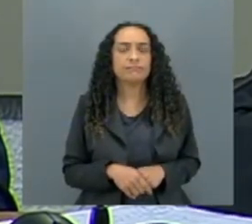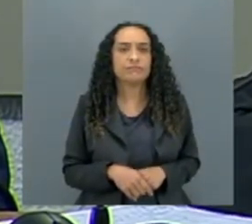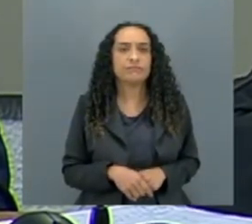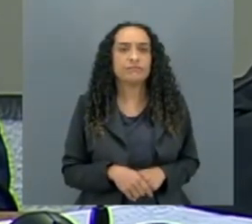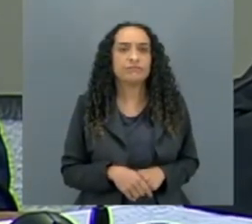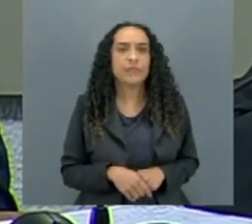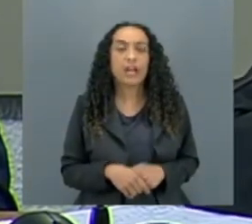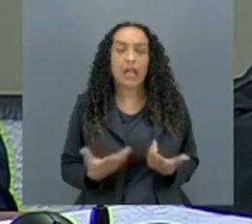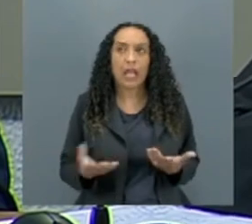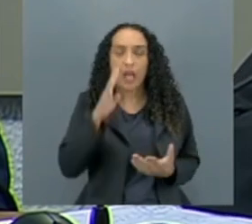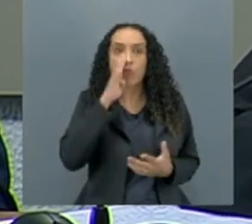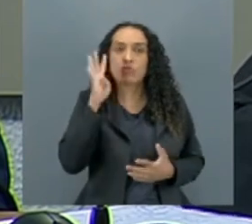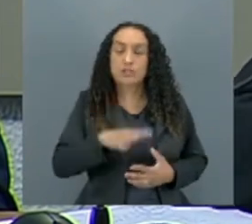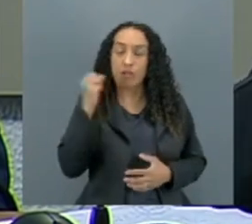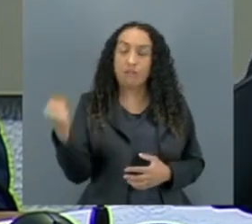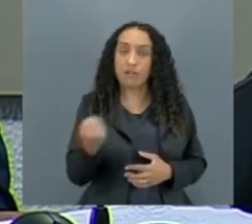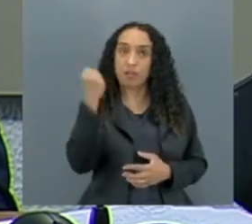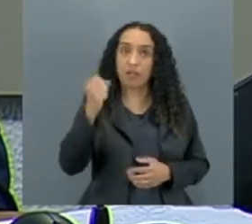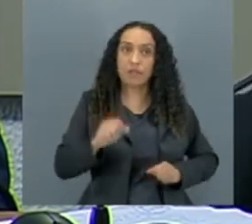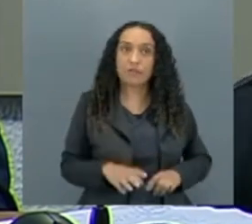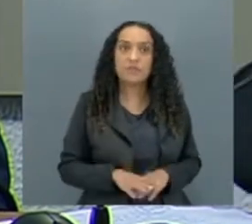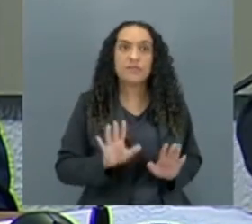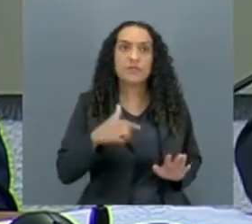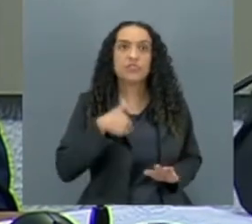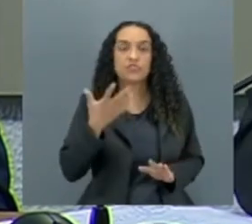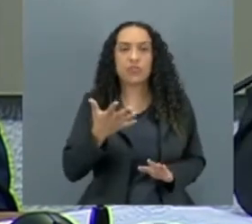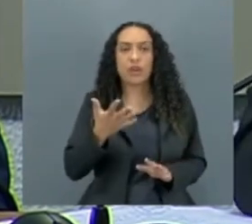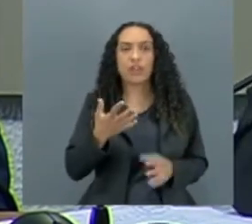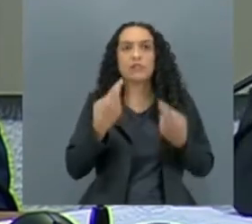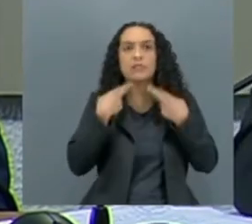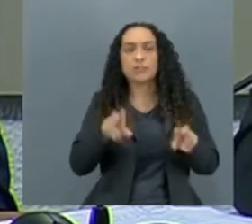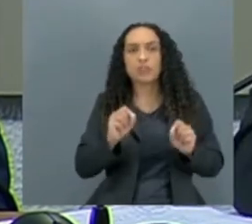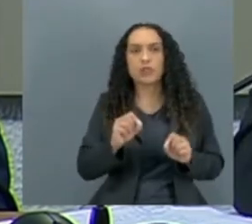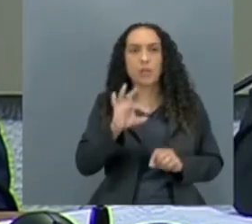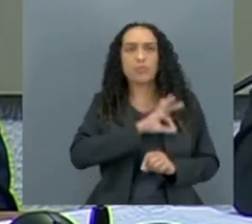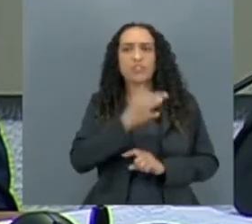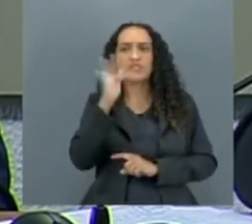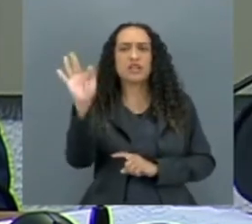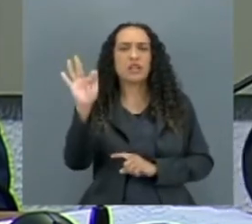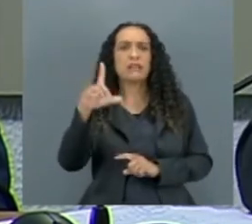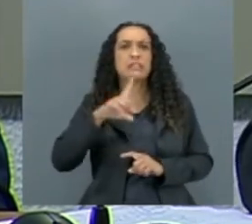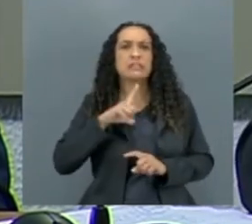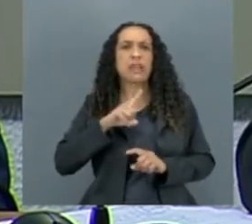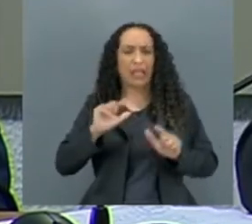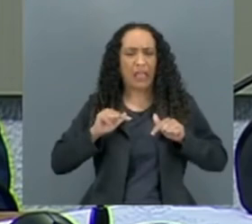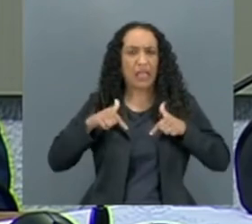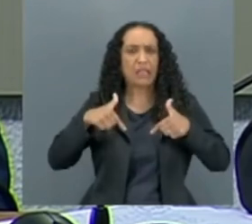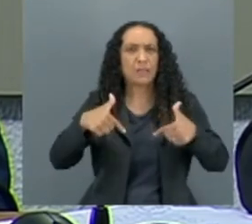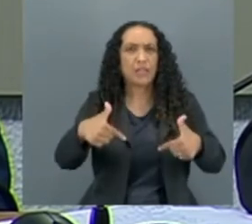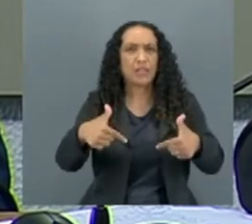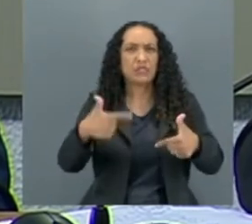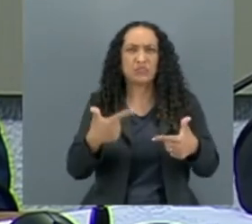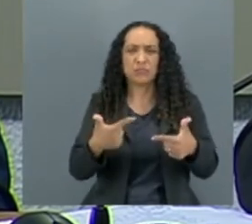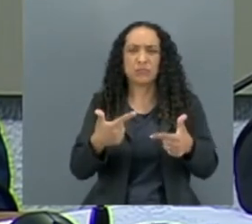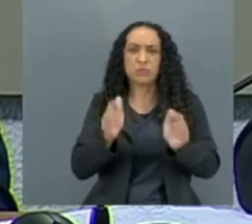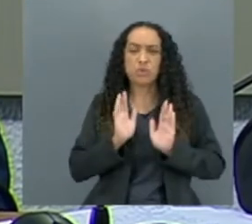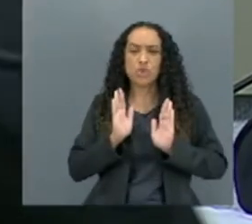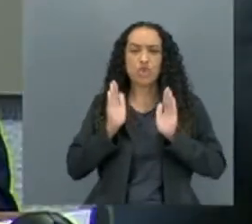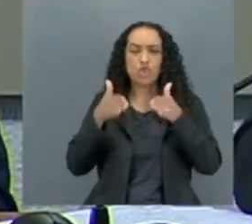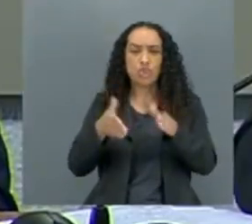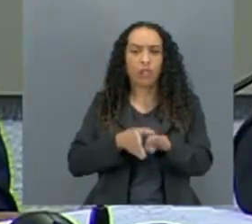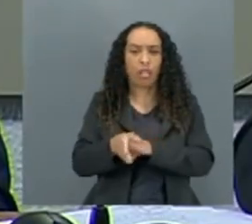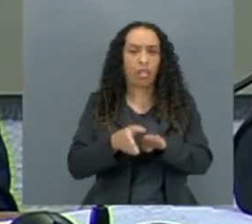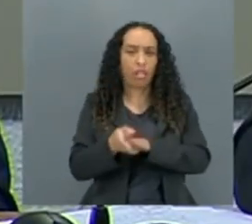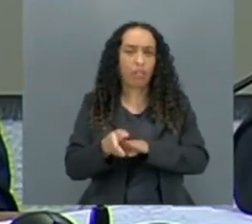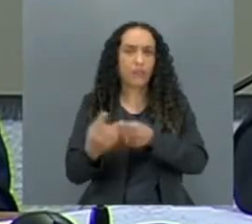Bastante uma acusação bastante grave, mas que eu já repeli, que a Polícia Federal está atuando de forma direcionada,